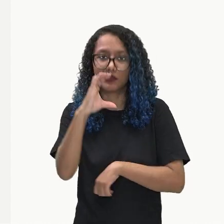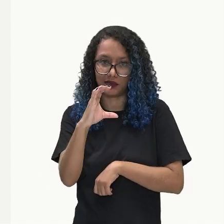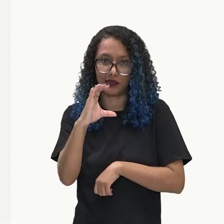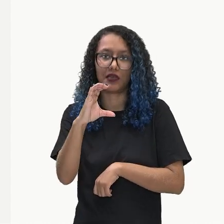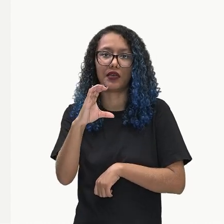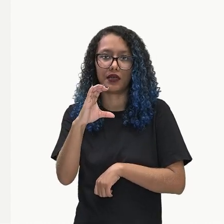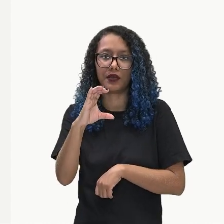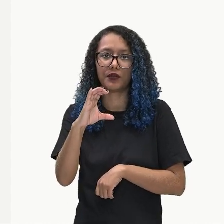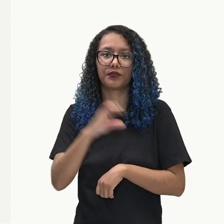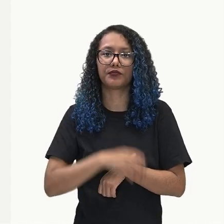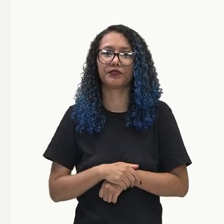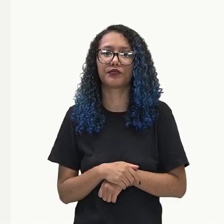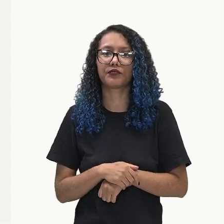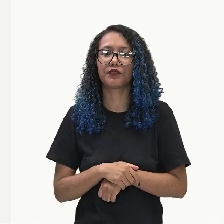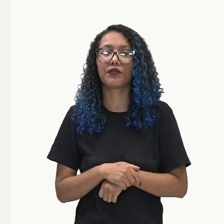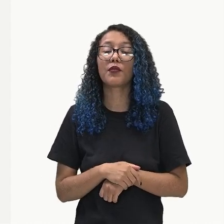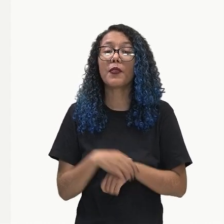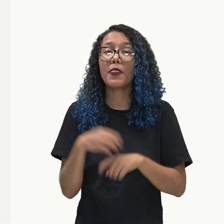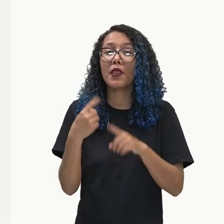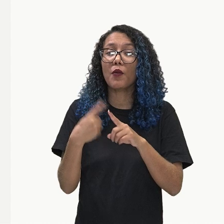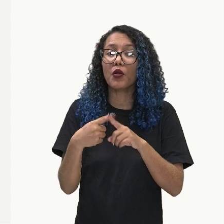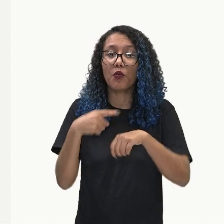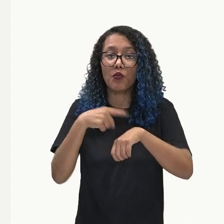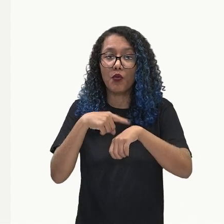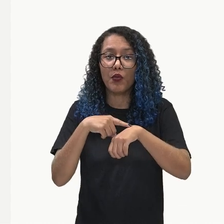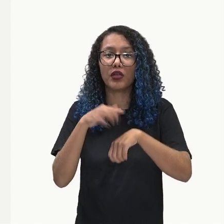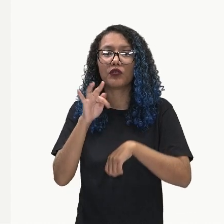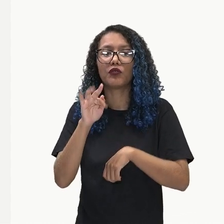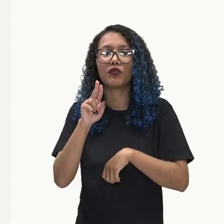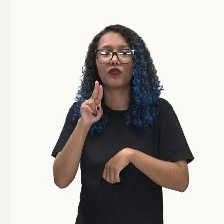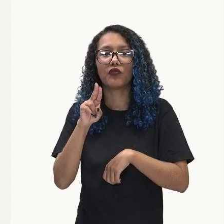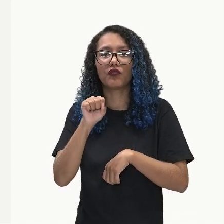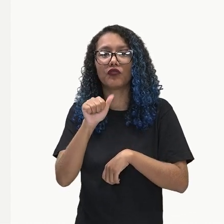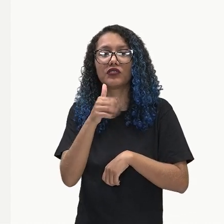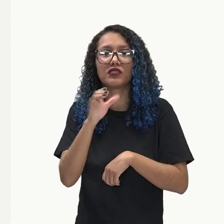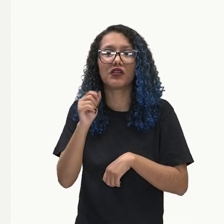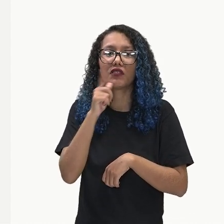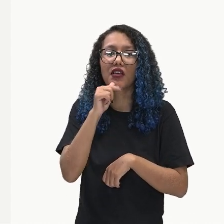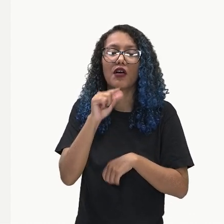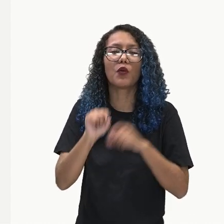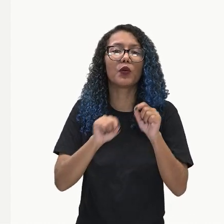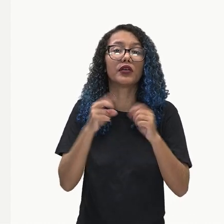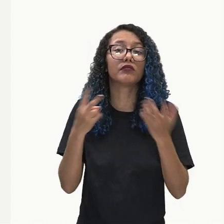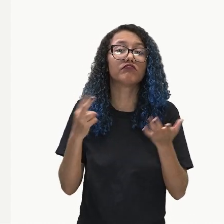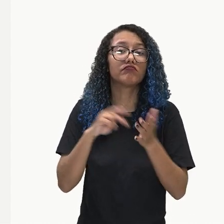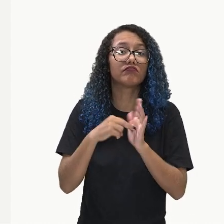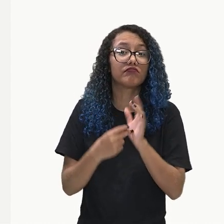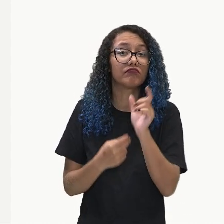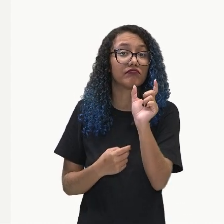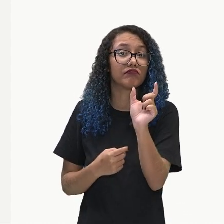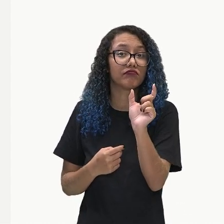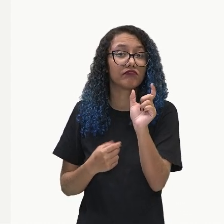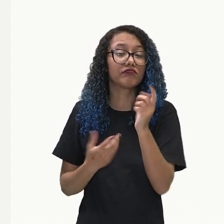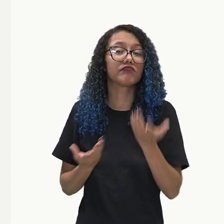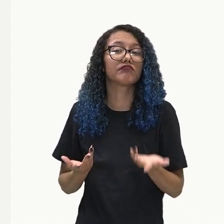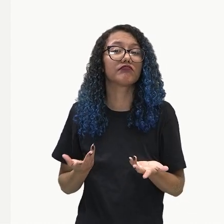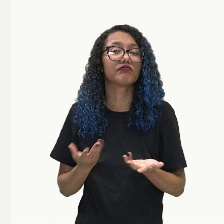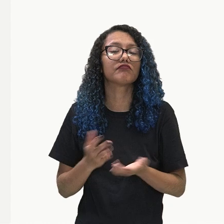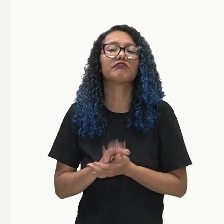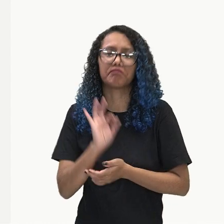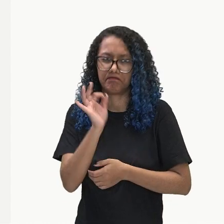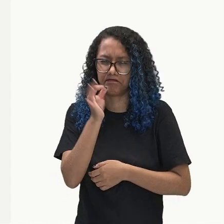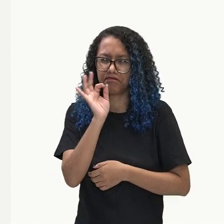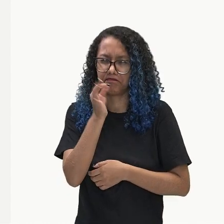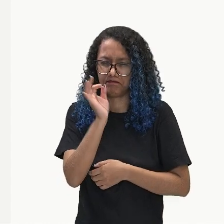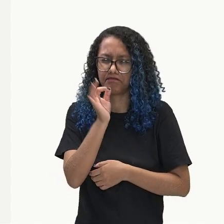ponto de fusão da água. O que é fusão, gente? Isso mesmo, tá